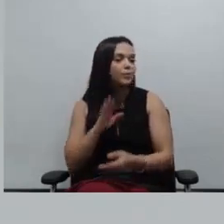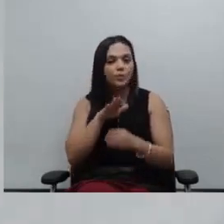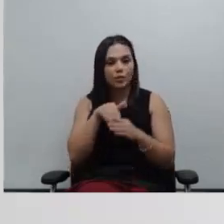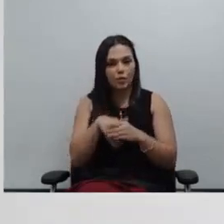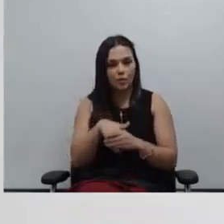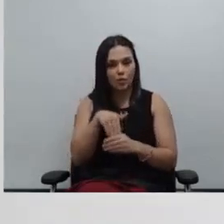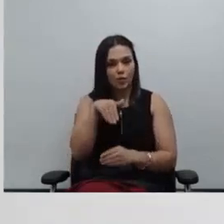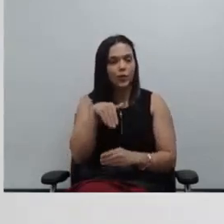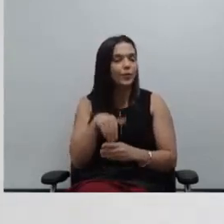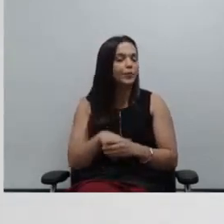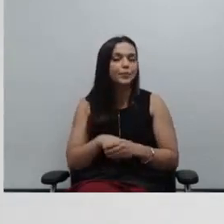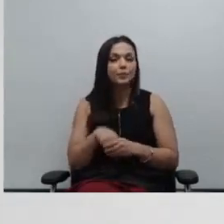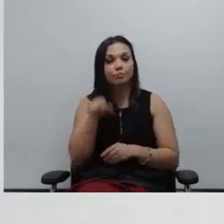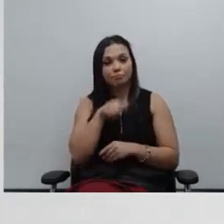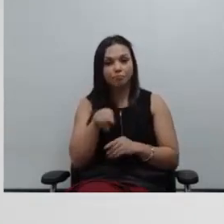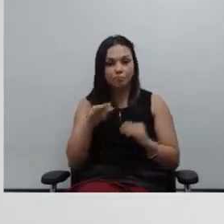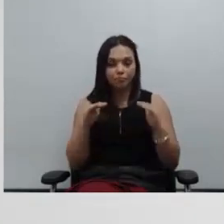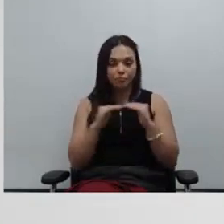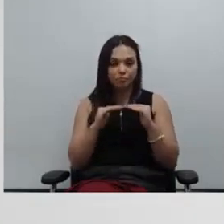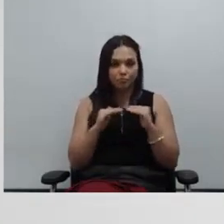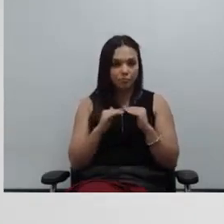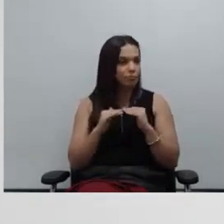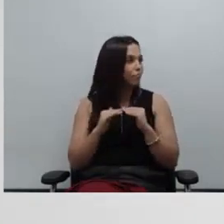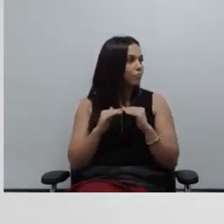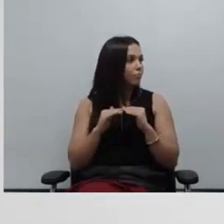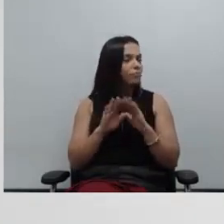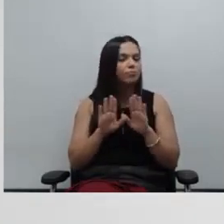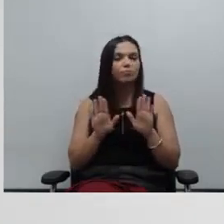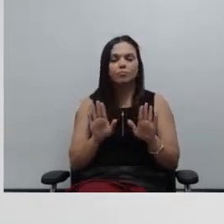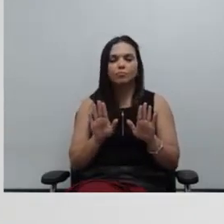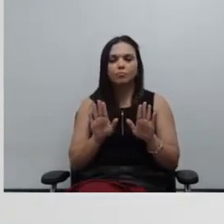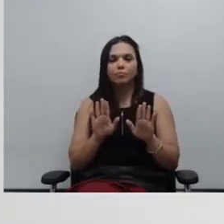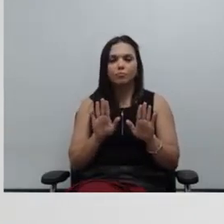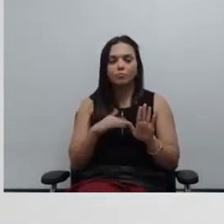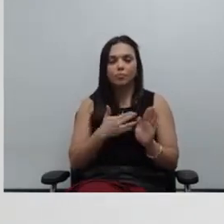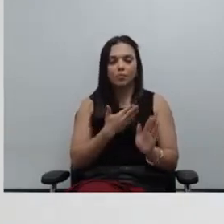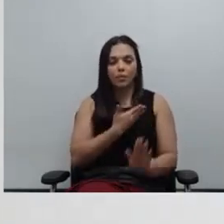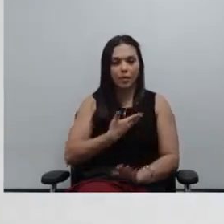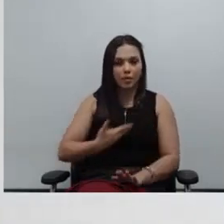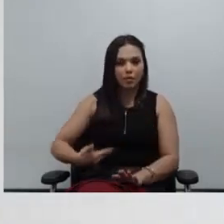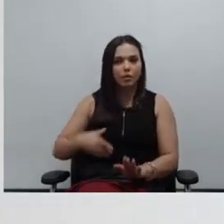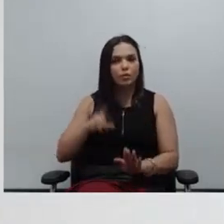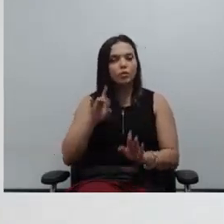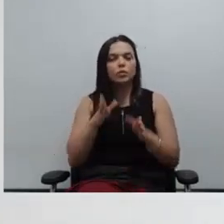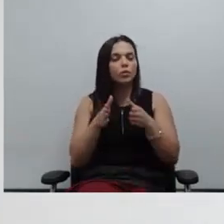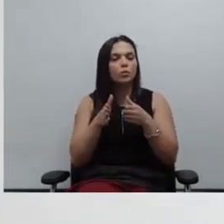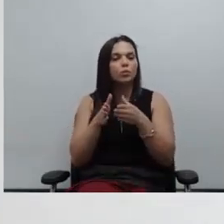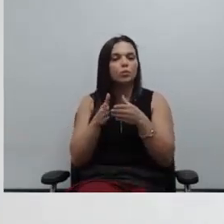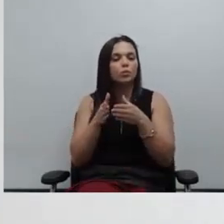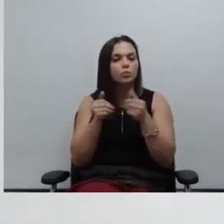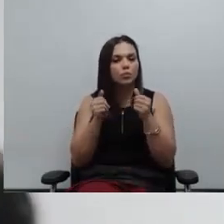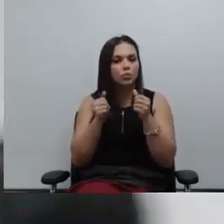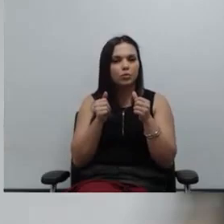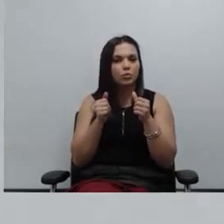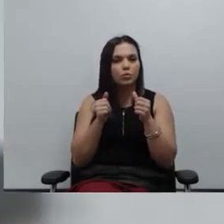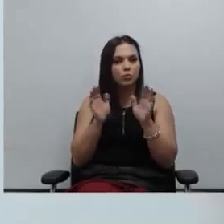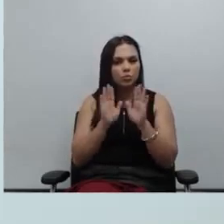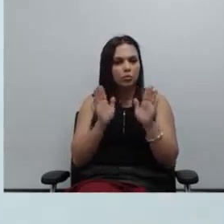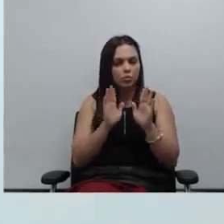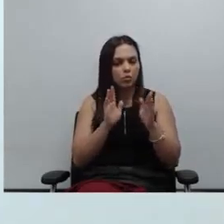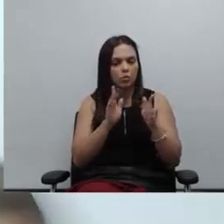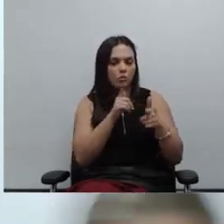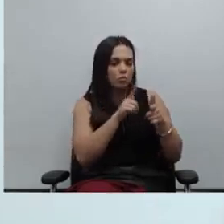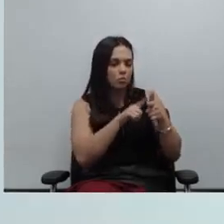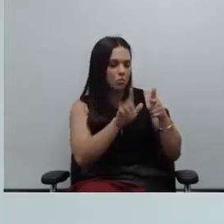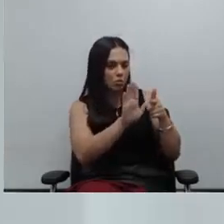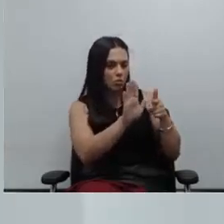presidente. Aqueles que concordam permaneçam como estão. Senhor presidente, só pedir a palavra, eu não tenho nenhuma questão com relação ao mérito do